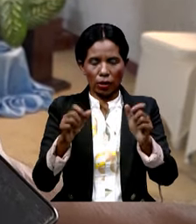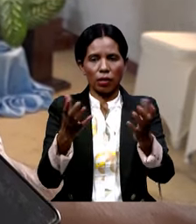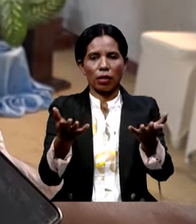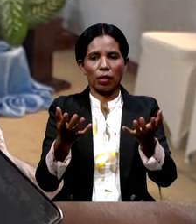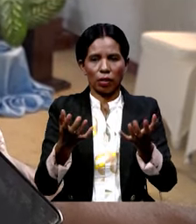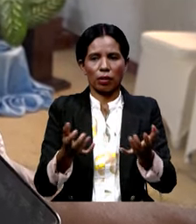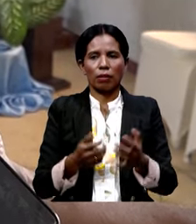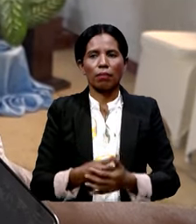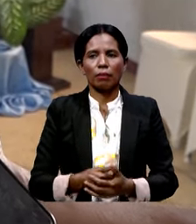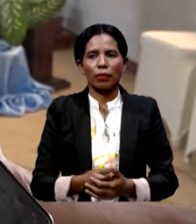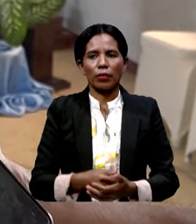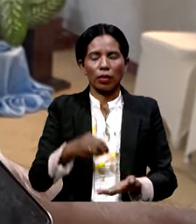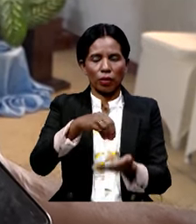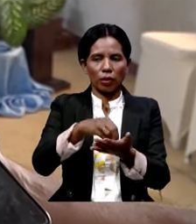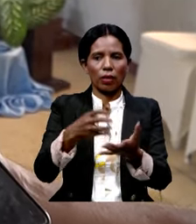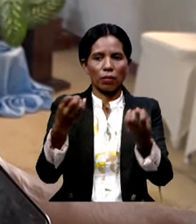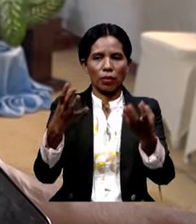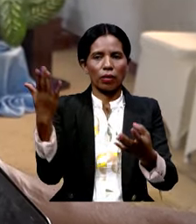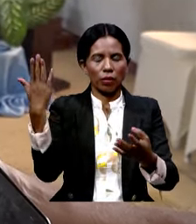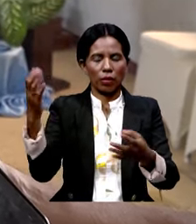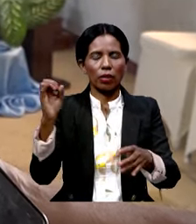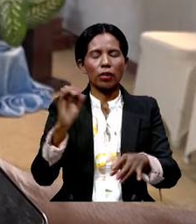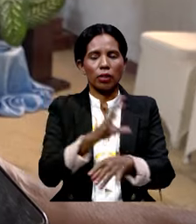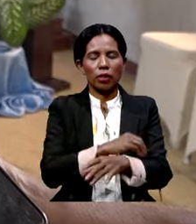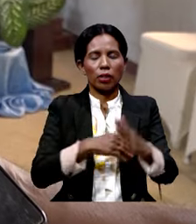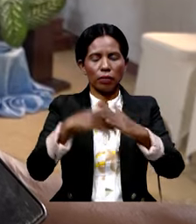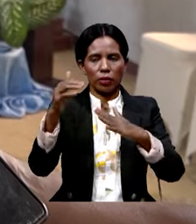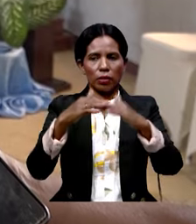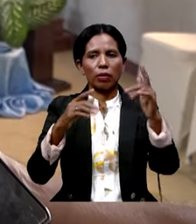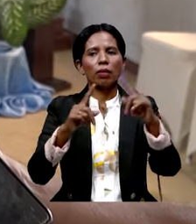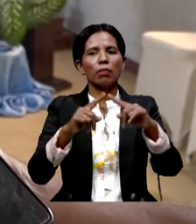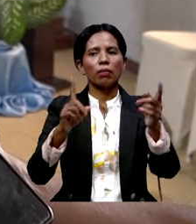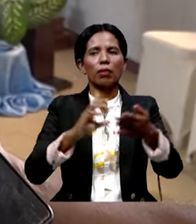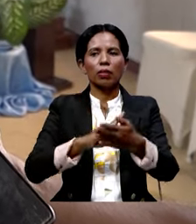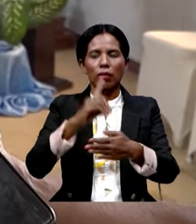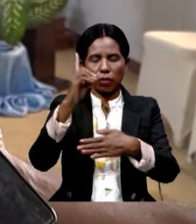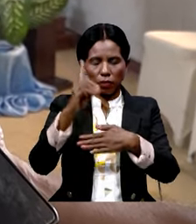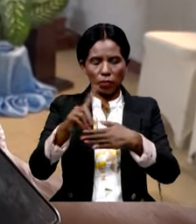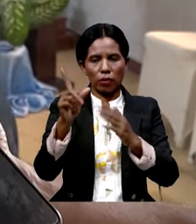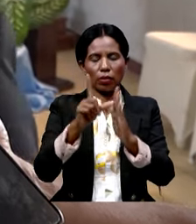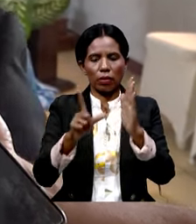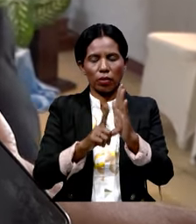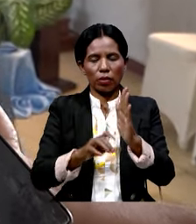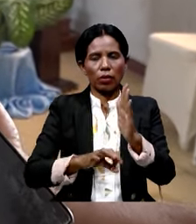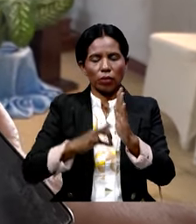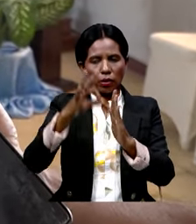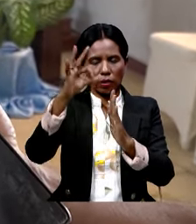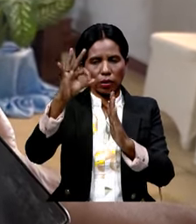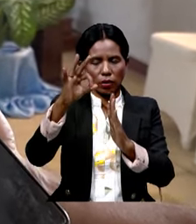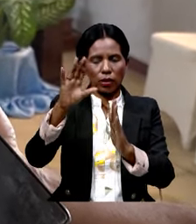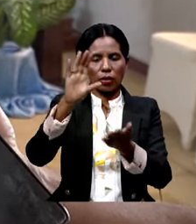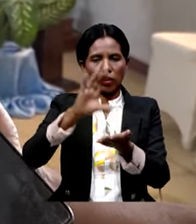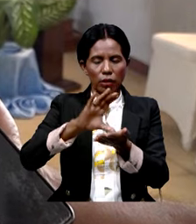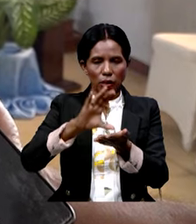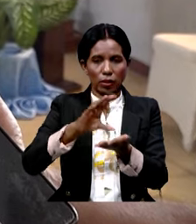caraca investe lutan e a infraestrutura mas vemos desenvolve currículum liluba e a faculdade de ciências